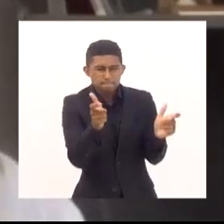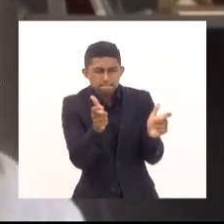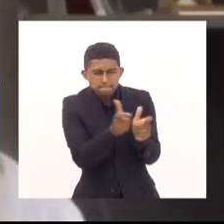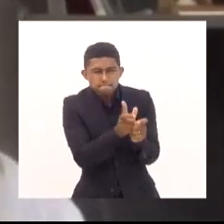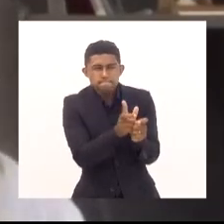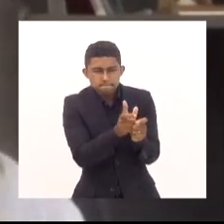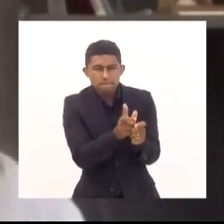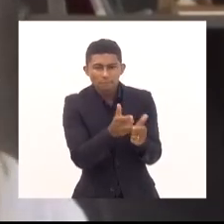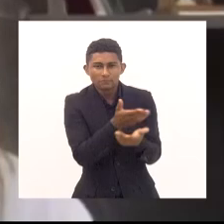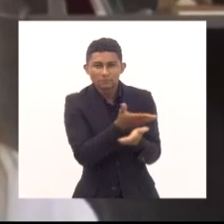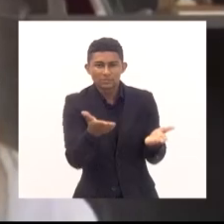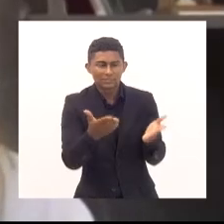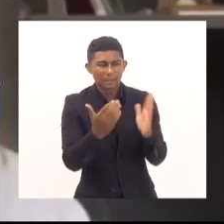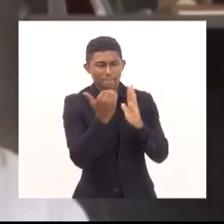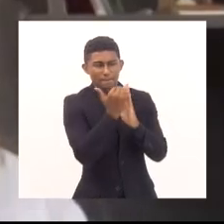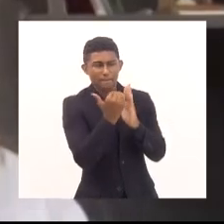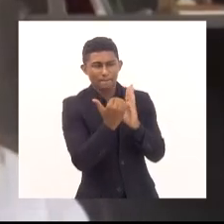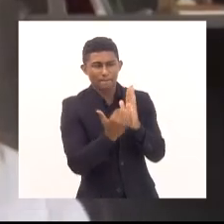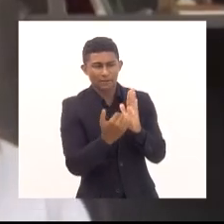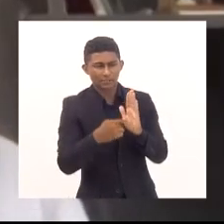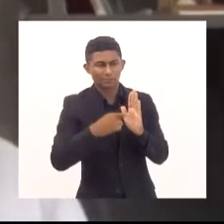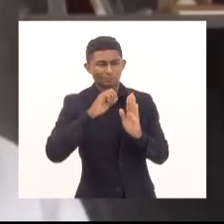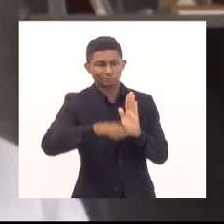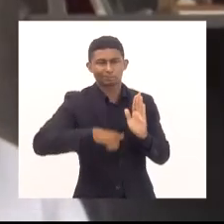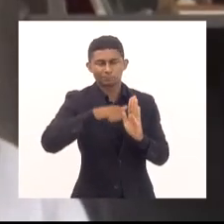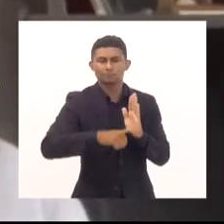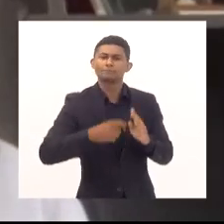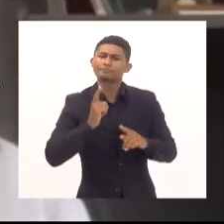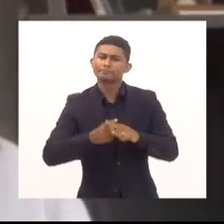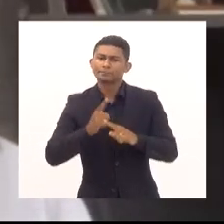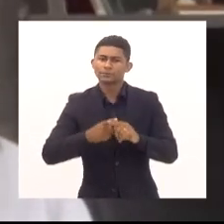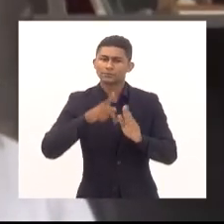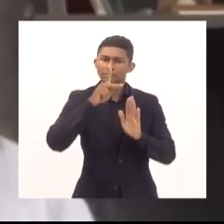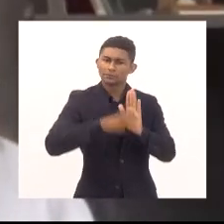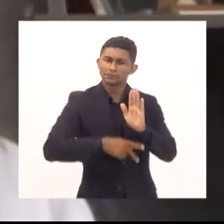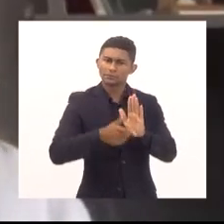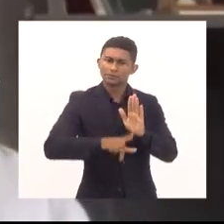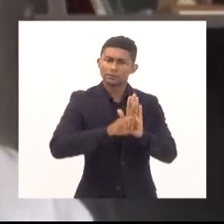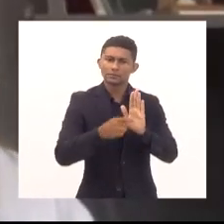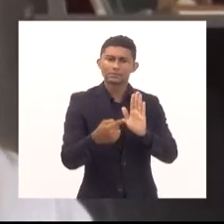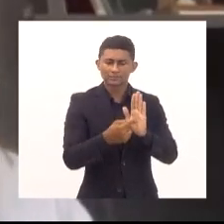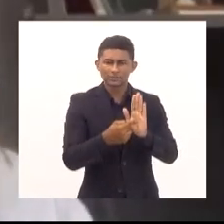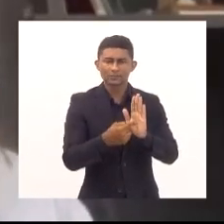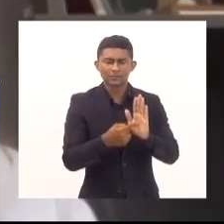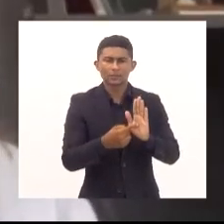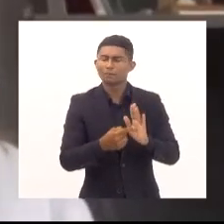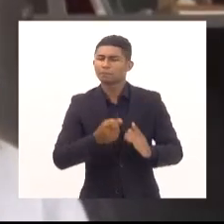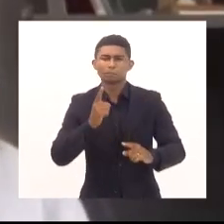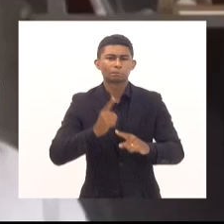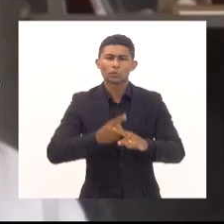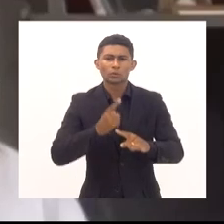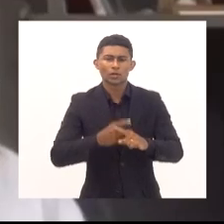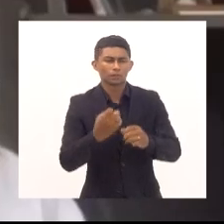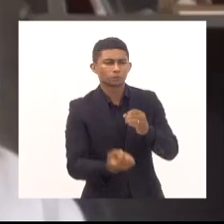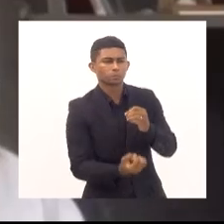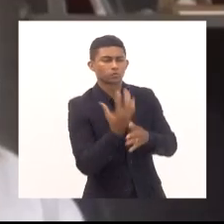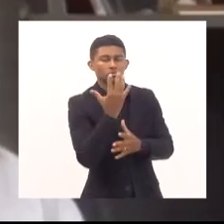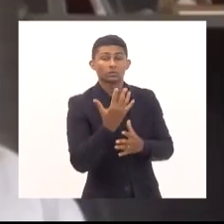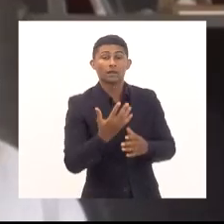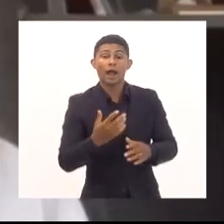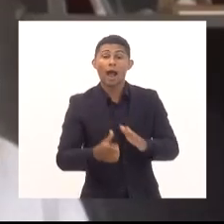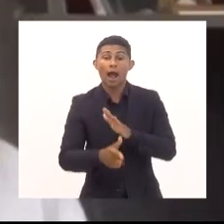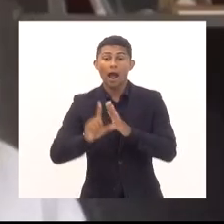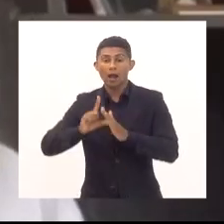porte, porque este projeto de lei ele foi resultado de uma ampla